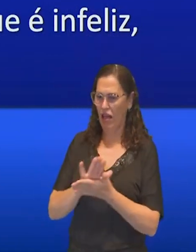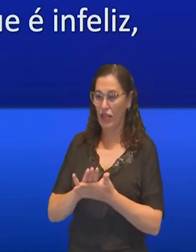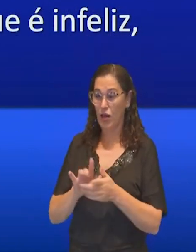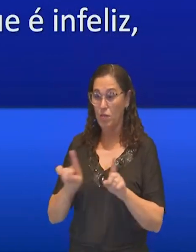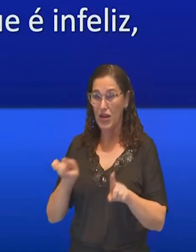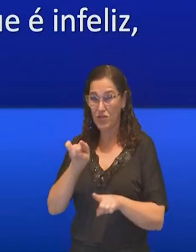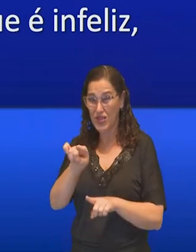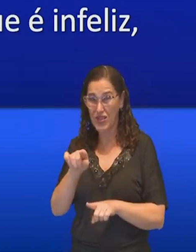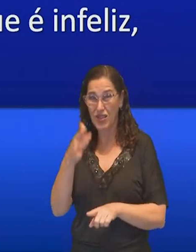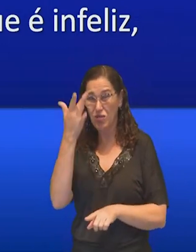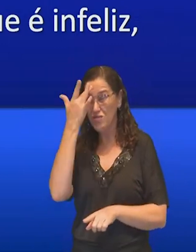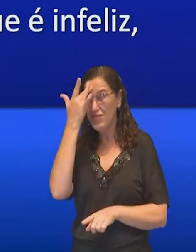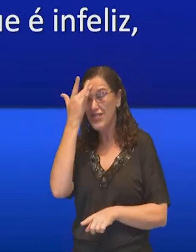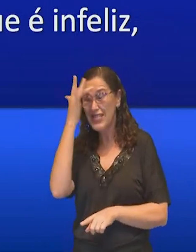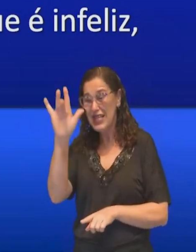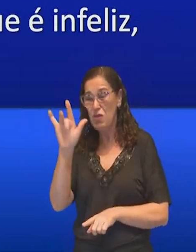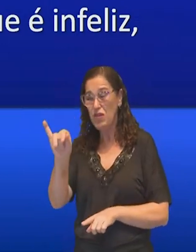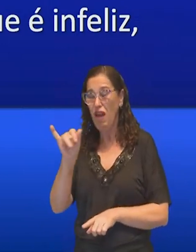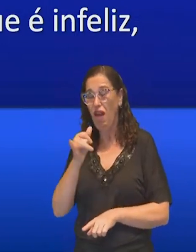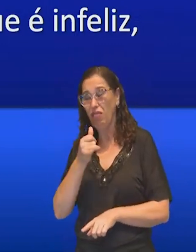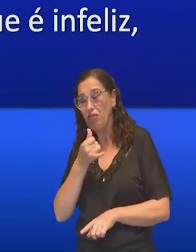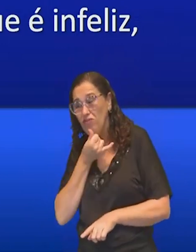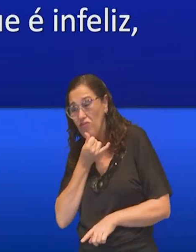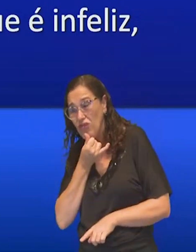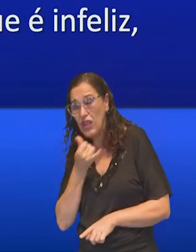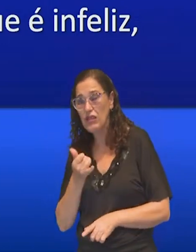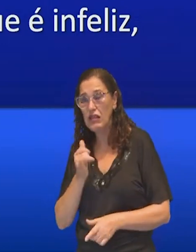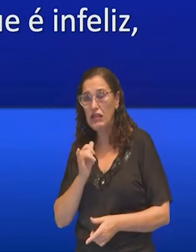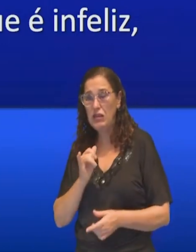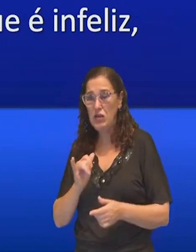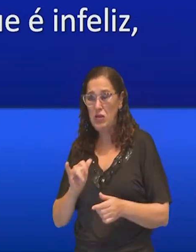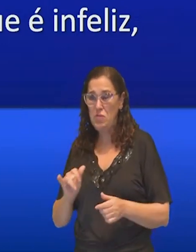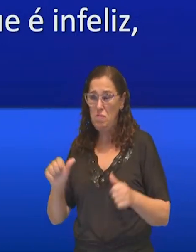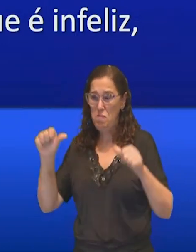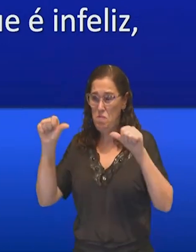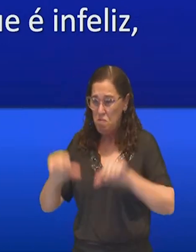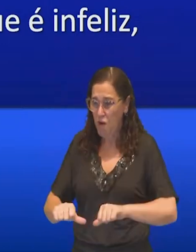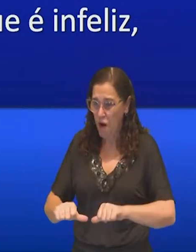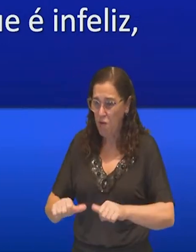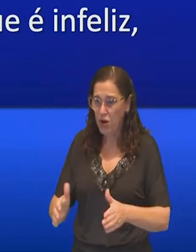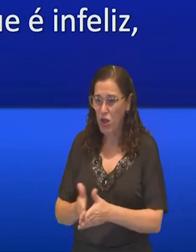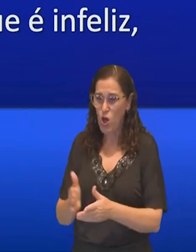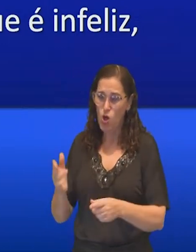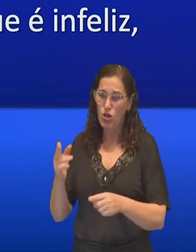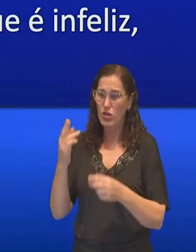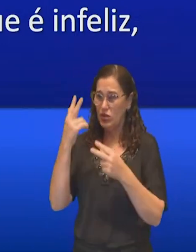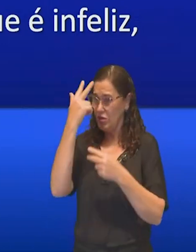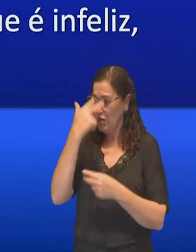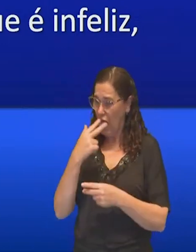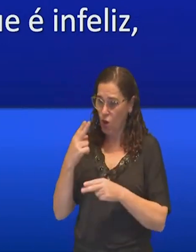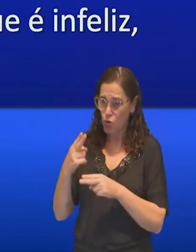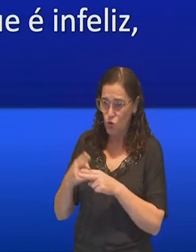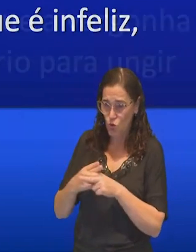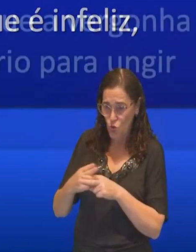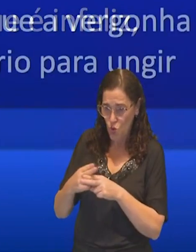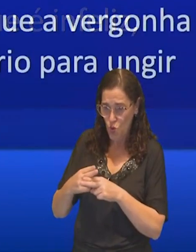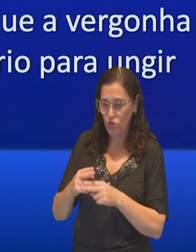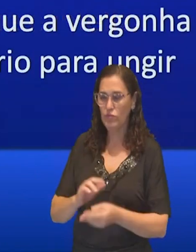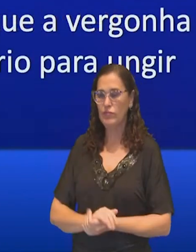Mas você não sabe que é infeliz, sim, miserável, pobre, cego e